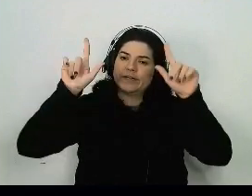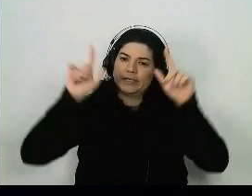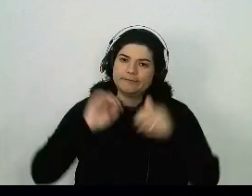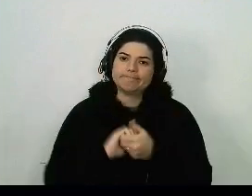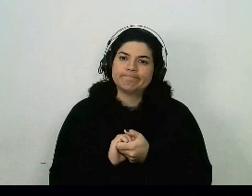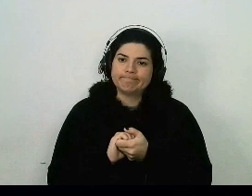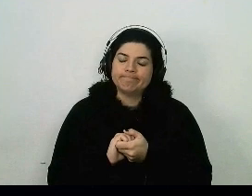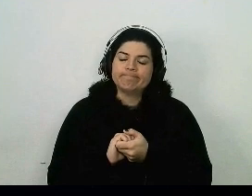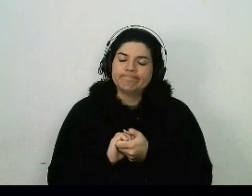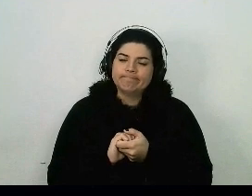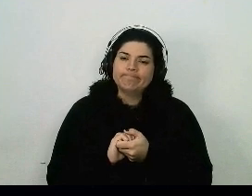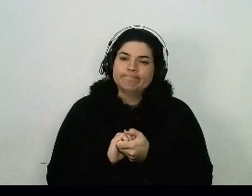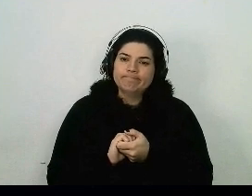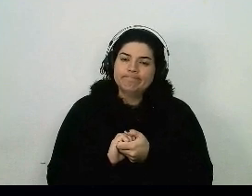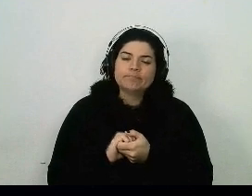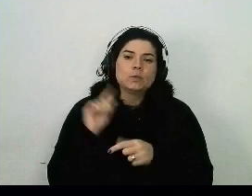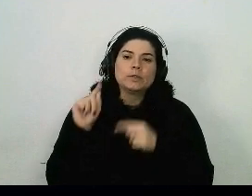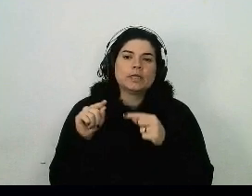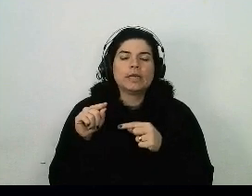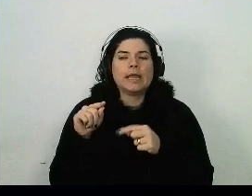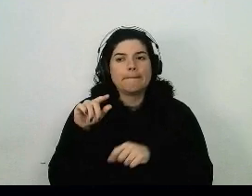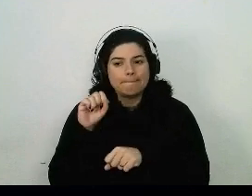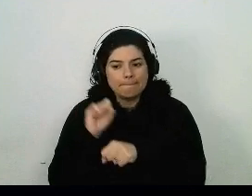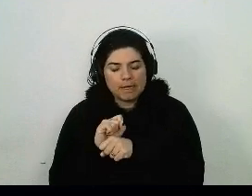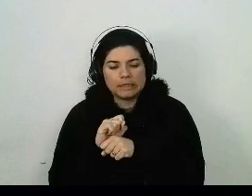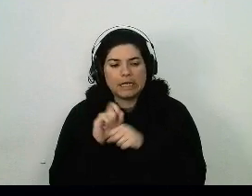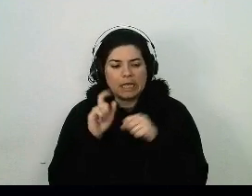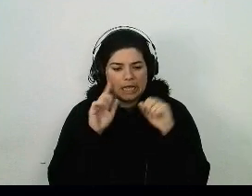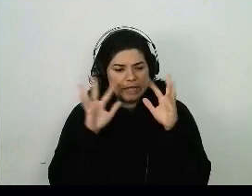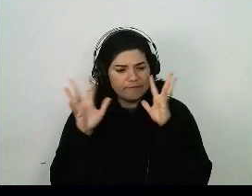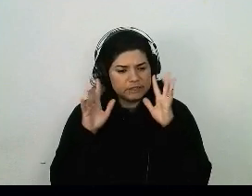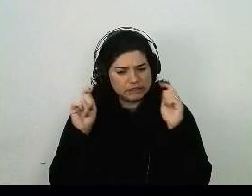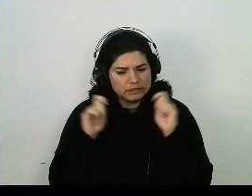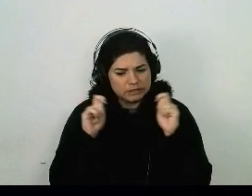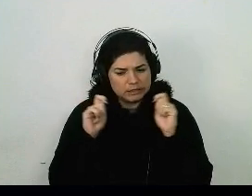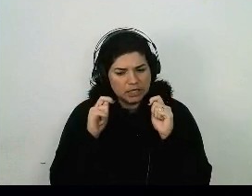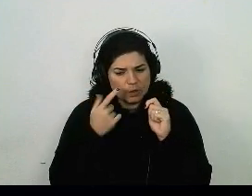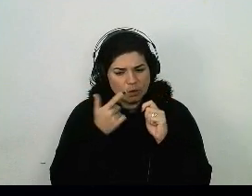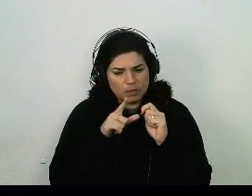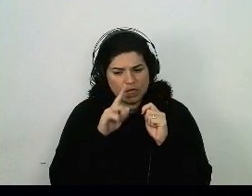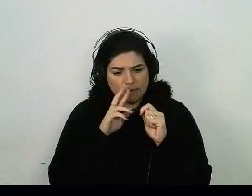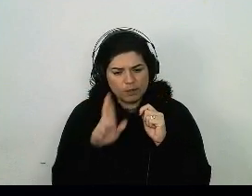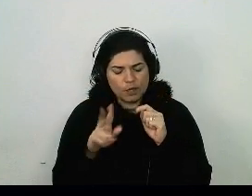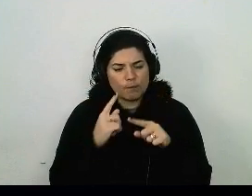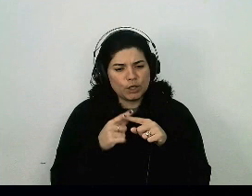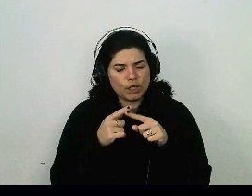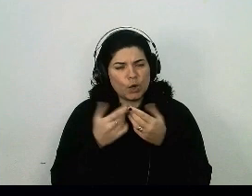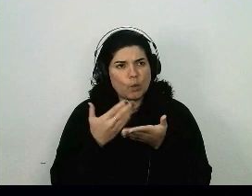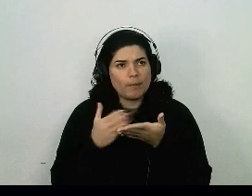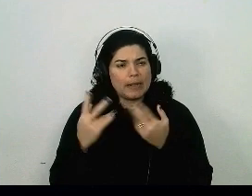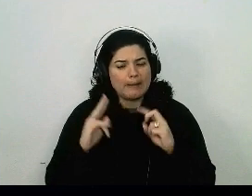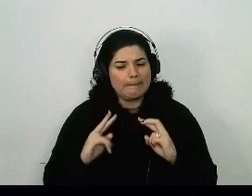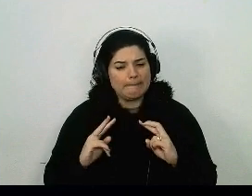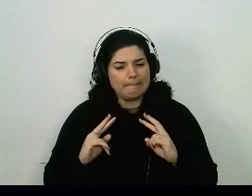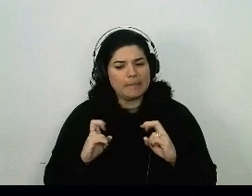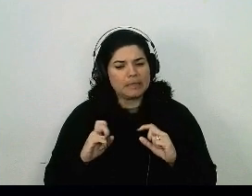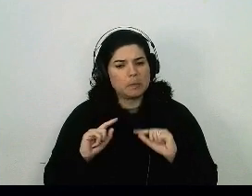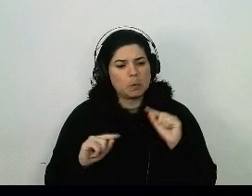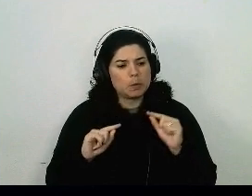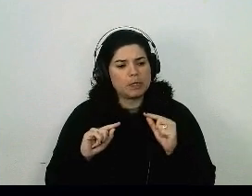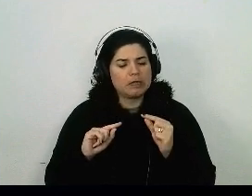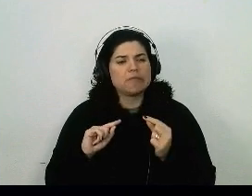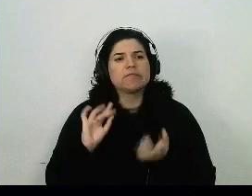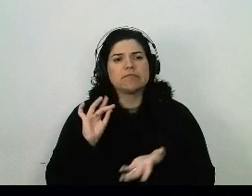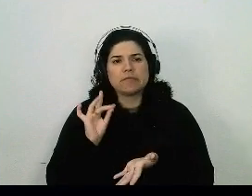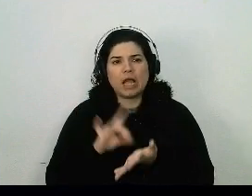as respostas em si mas o fato dela parar e refletir para poder responder porque ela começou a se dar conta do que que tava efetivamente impactando